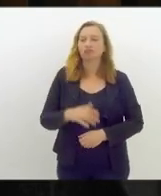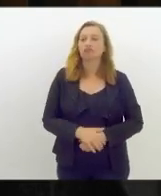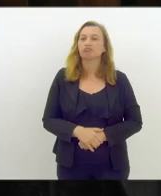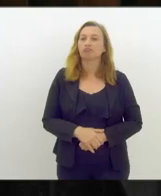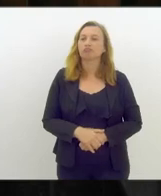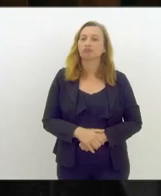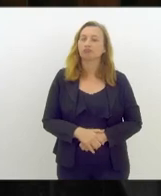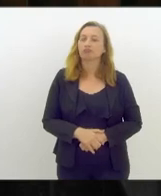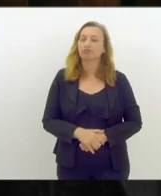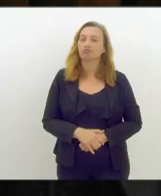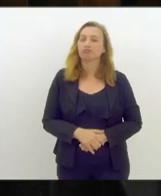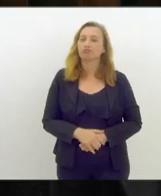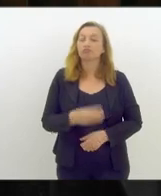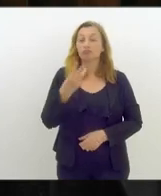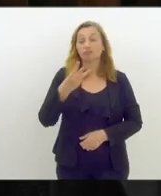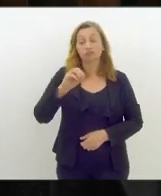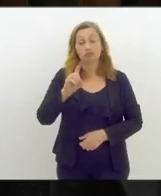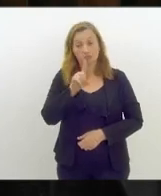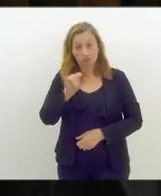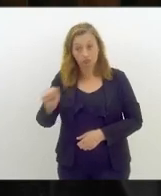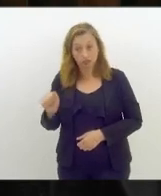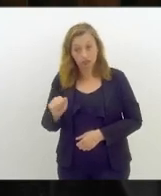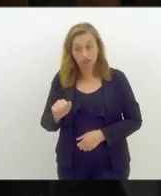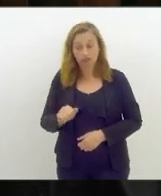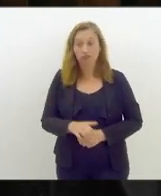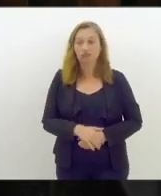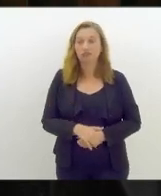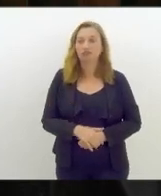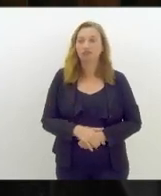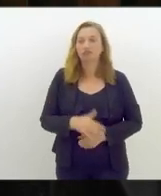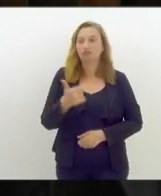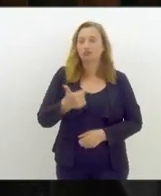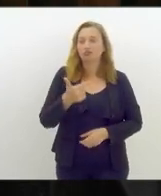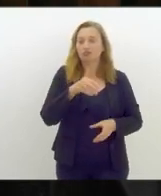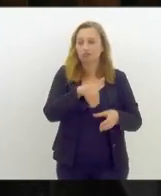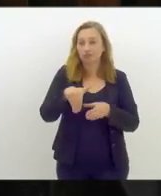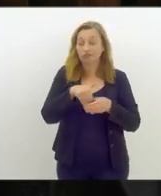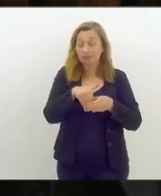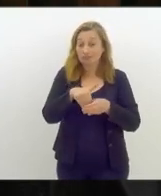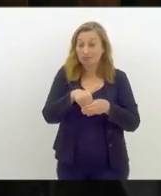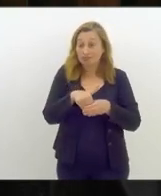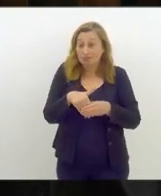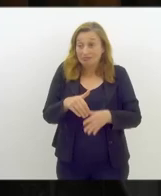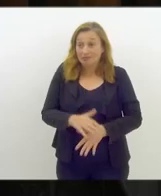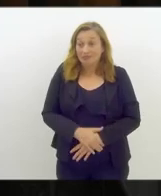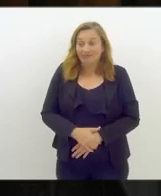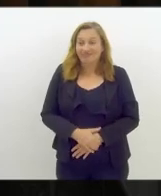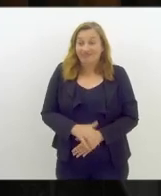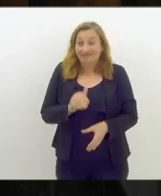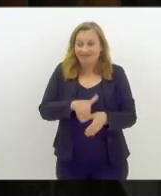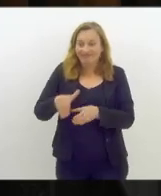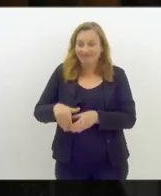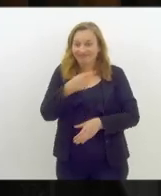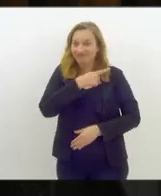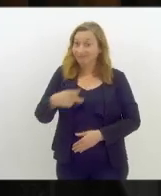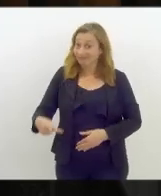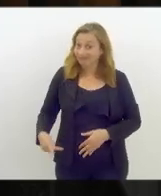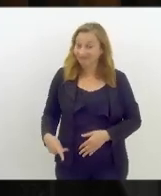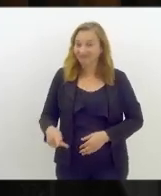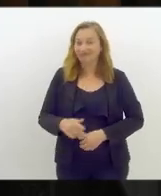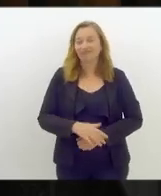nesses próximos 30 dias, o segundo turno da eleição